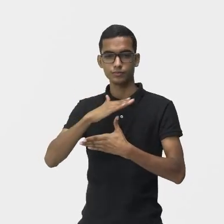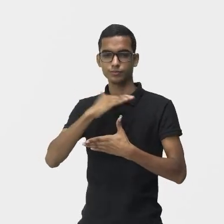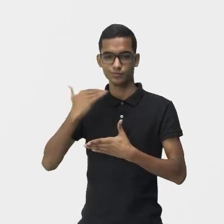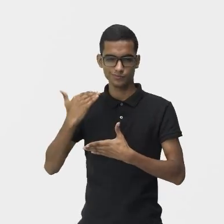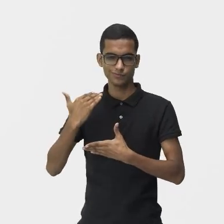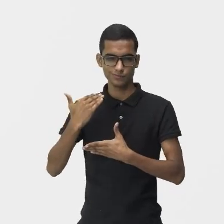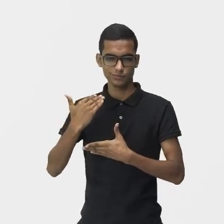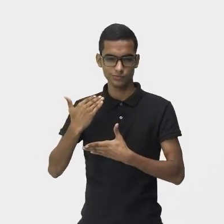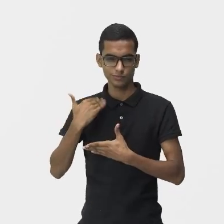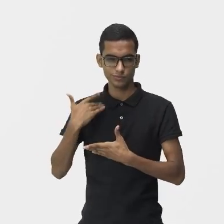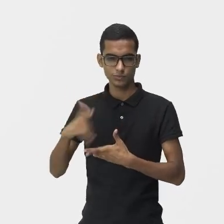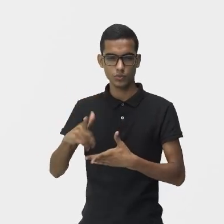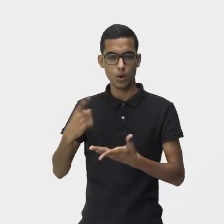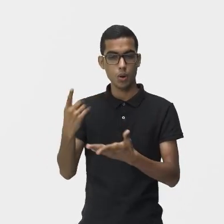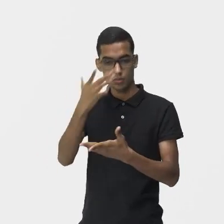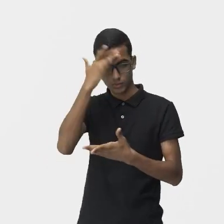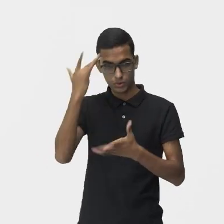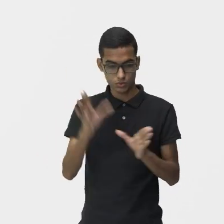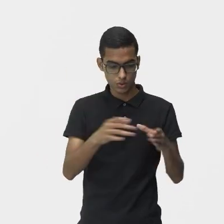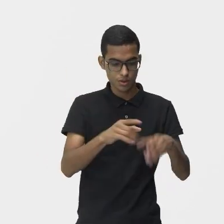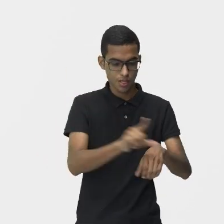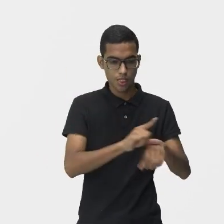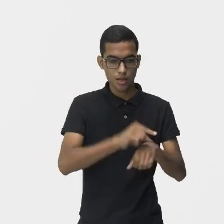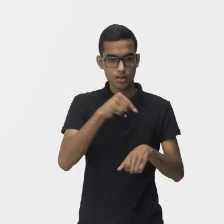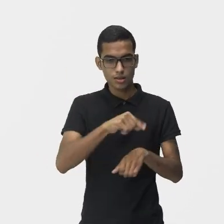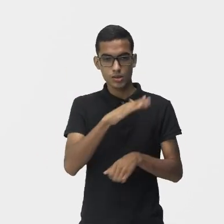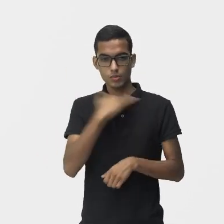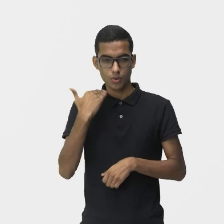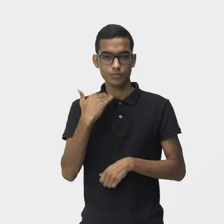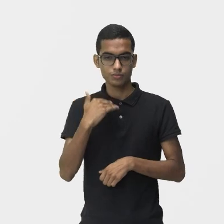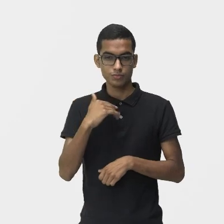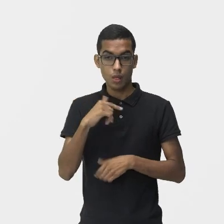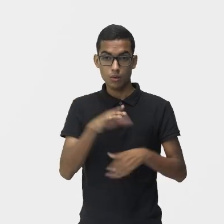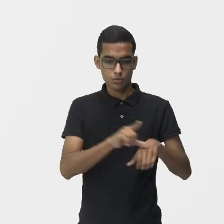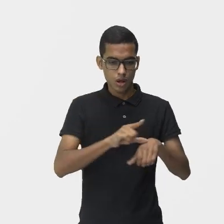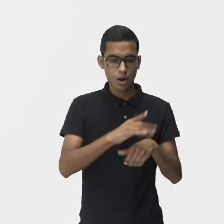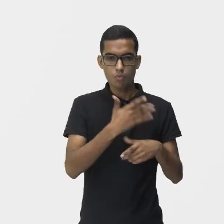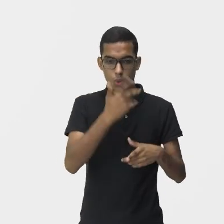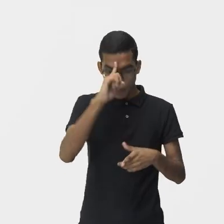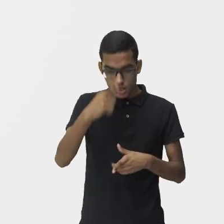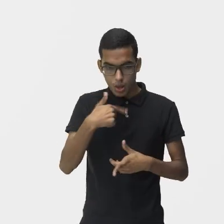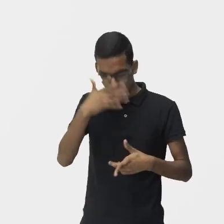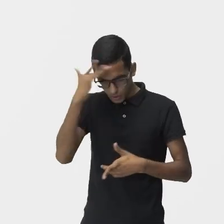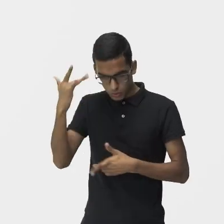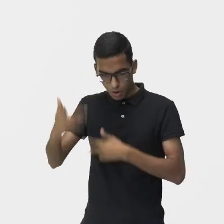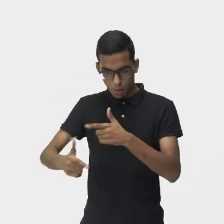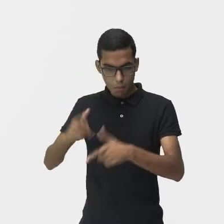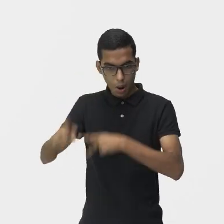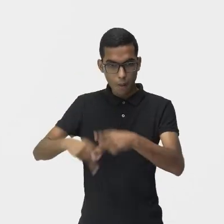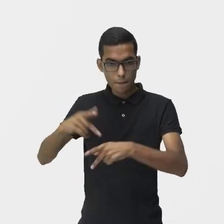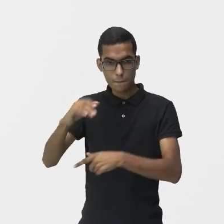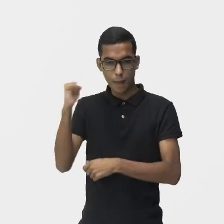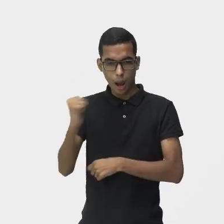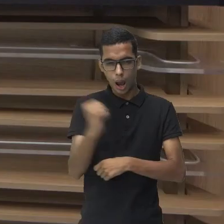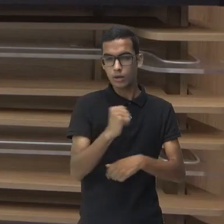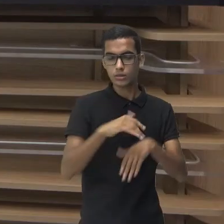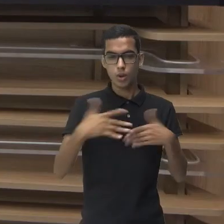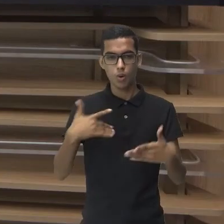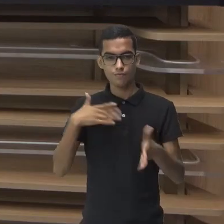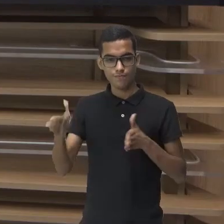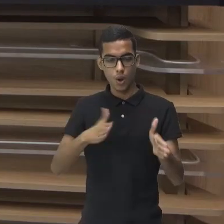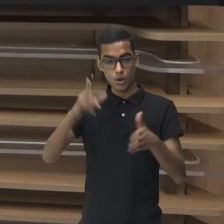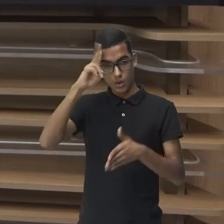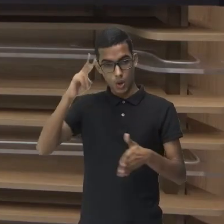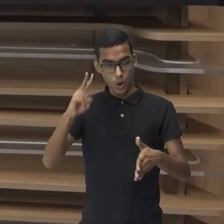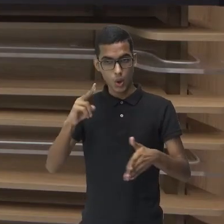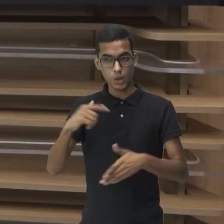Nacional, lideradas pelo jacobino, tornou-se imperioso nessa fase. Esse período foi um momento da